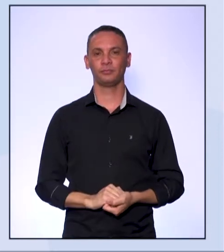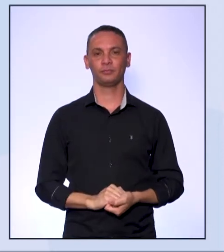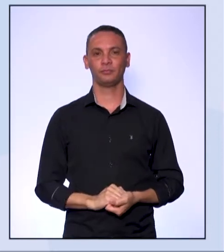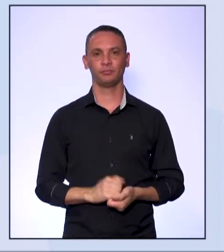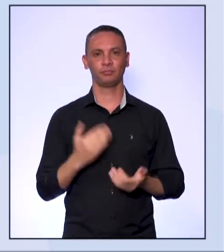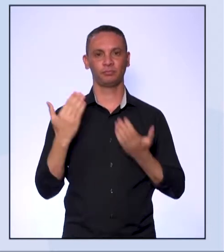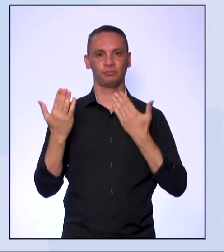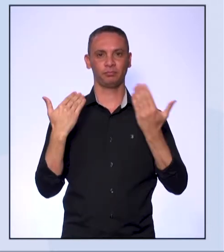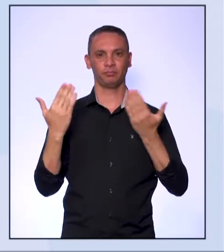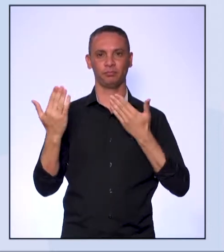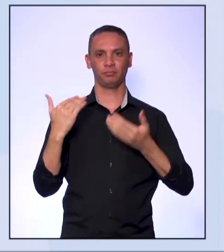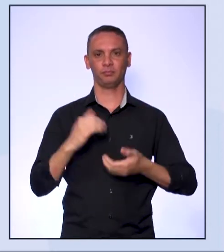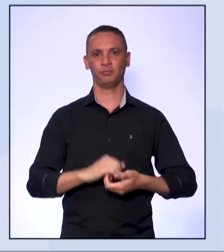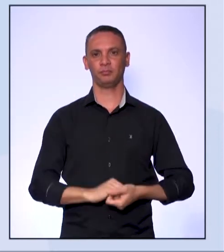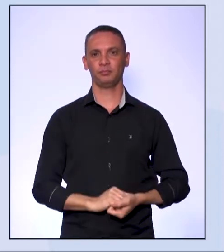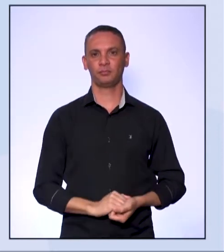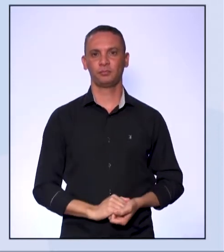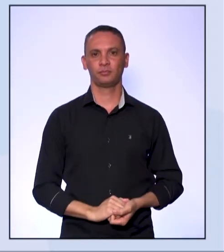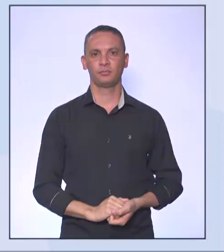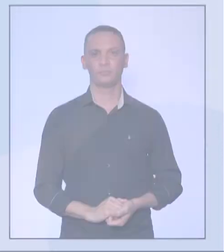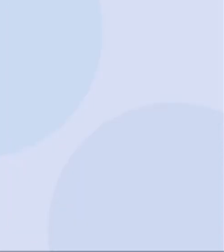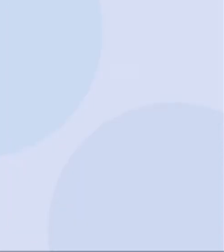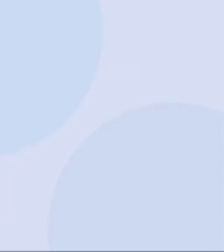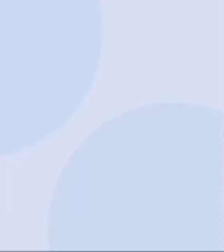chat, por gentileza.